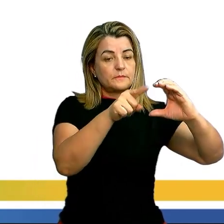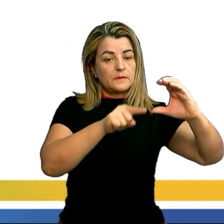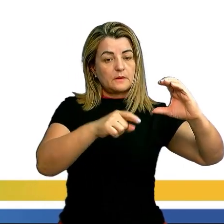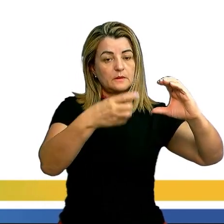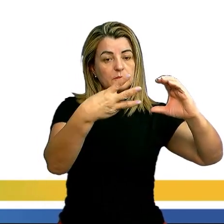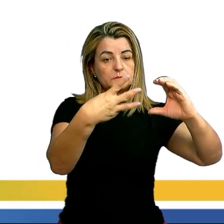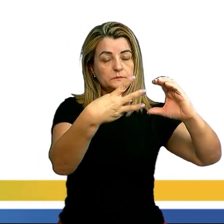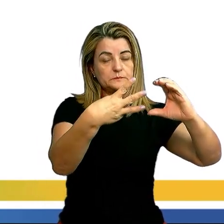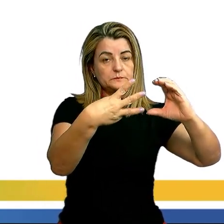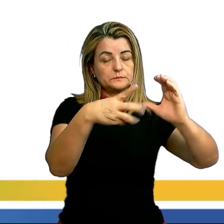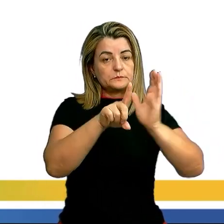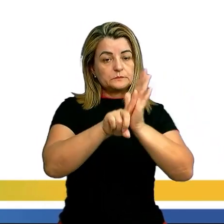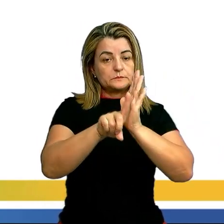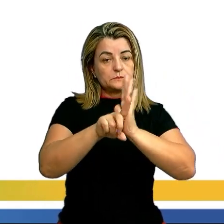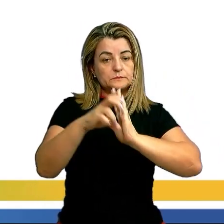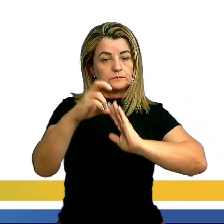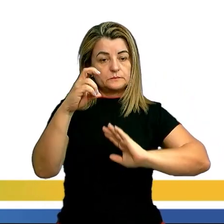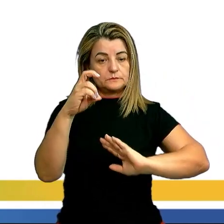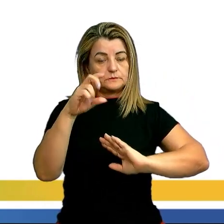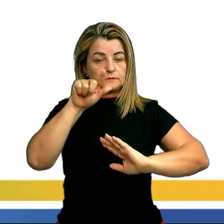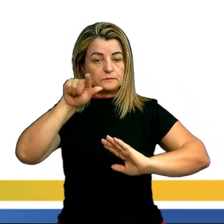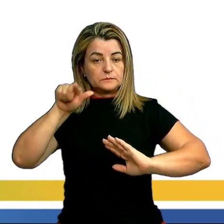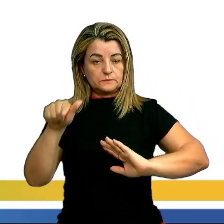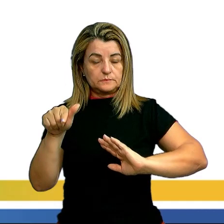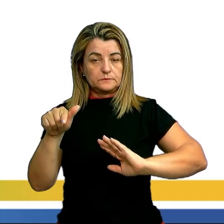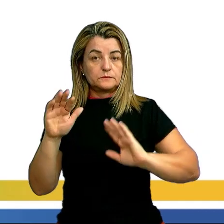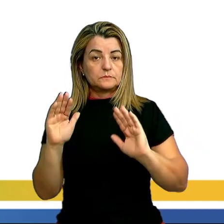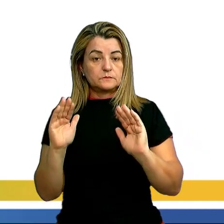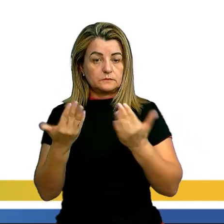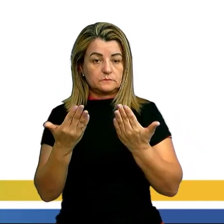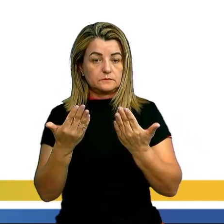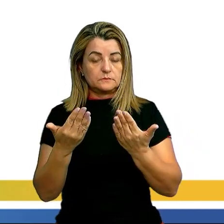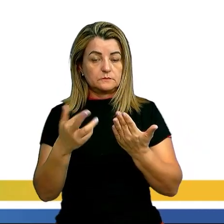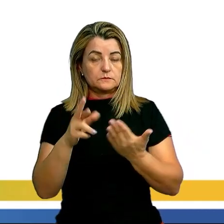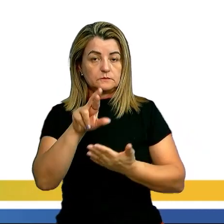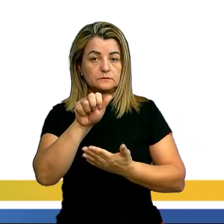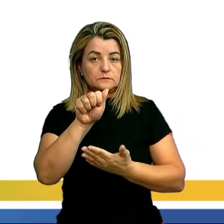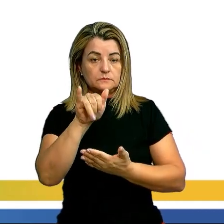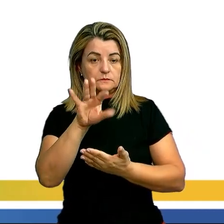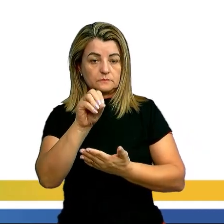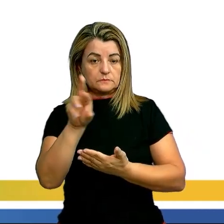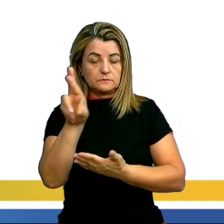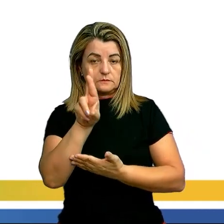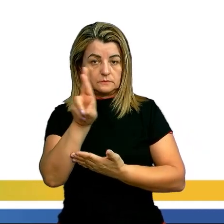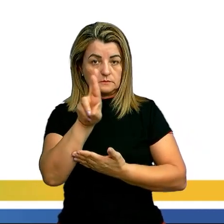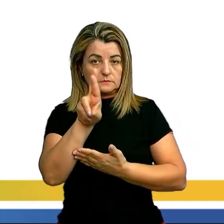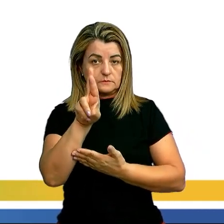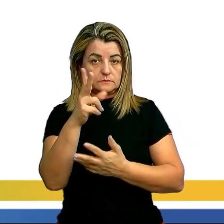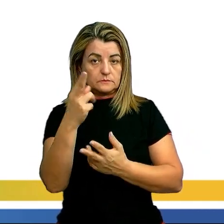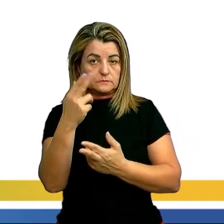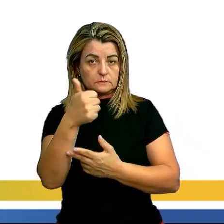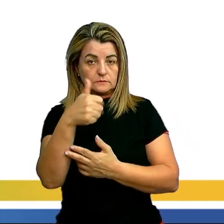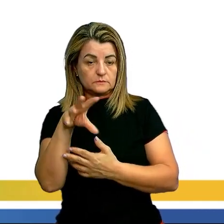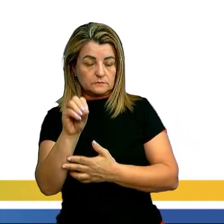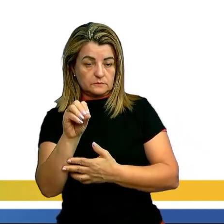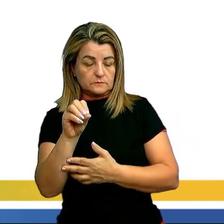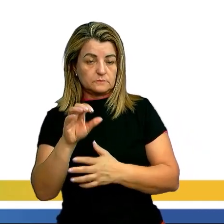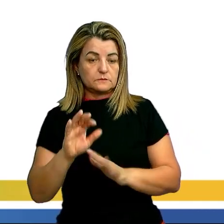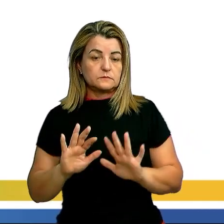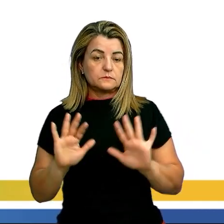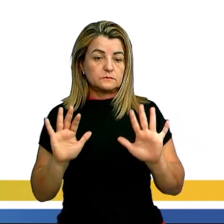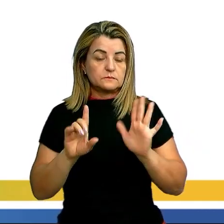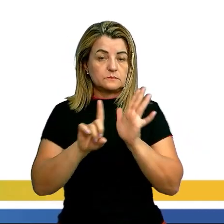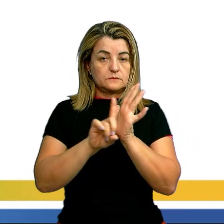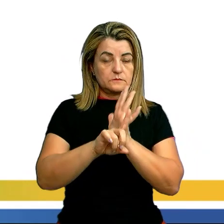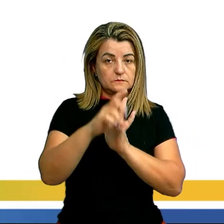3, então o 3 é o valor de A, ok? Que seria desse centro. E o